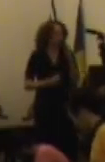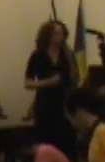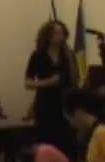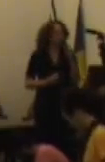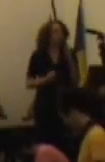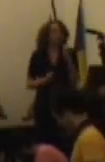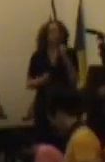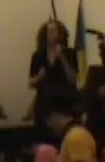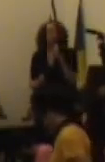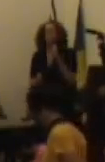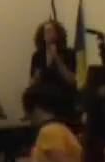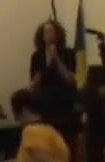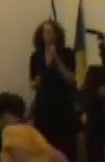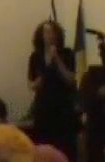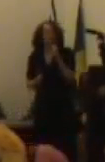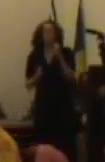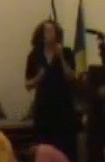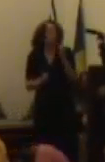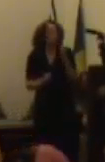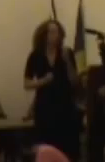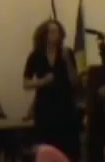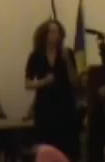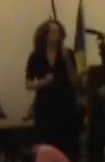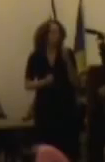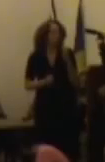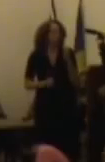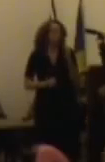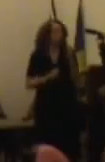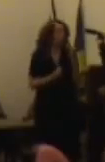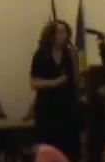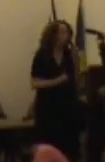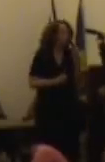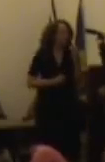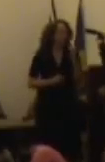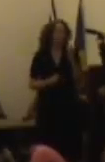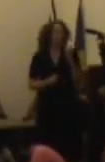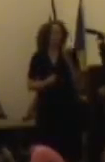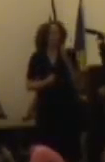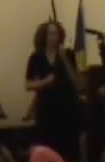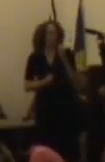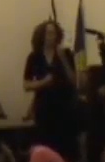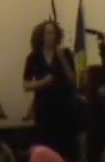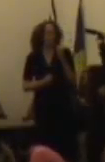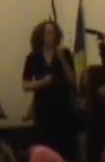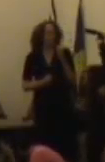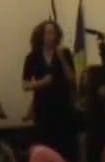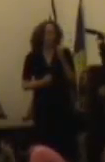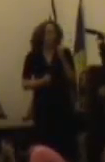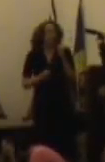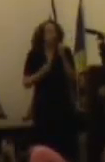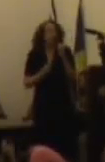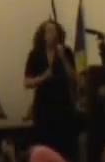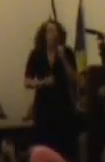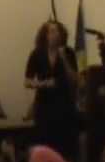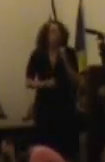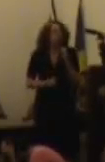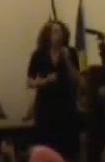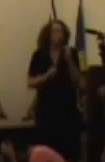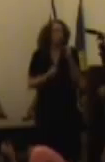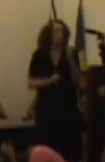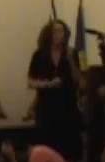Frecho, que é também uma ação contra o pessoal e contra as manifestações,